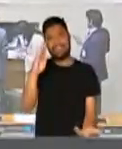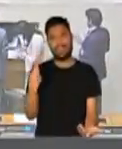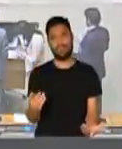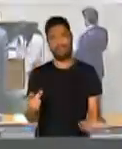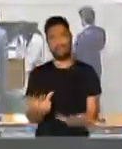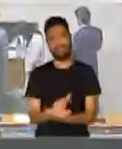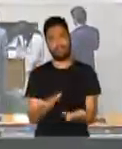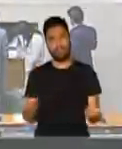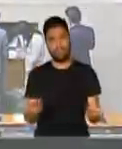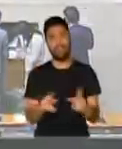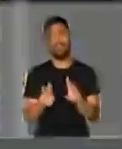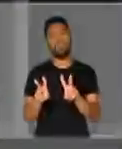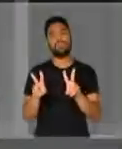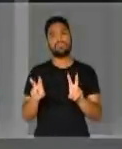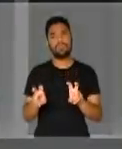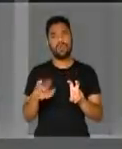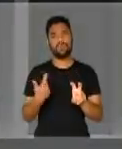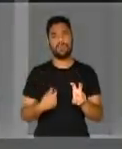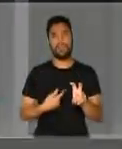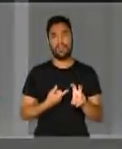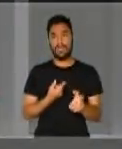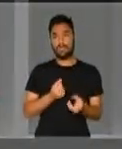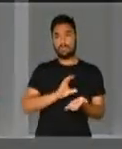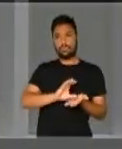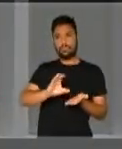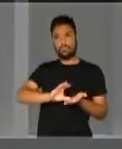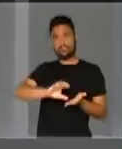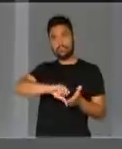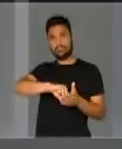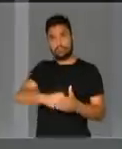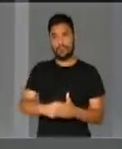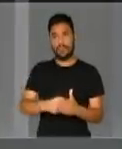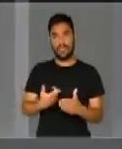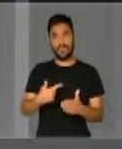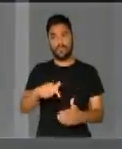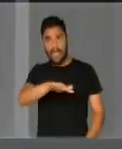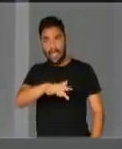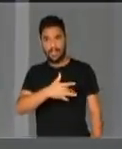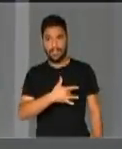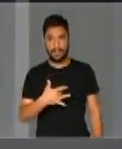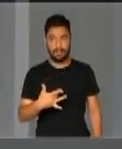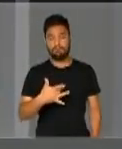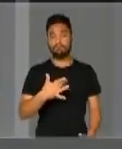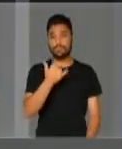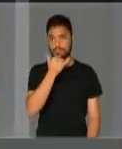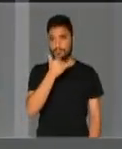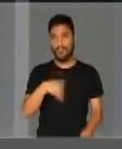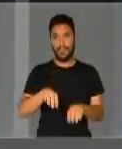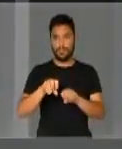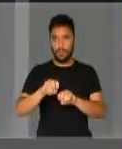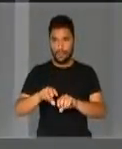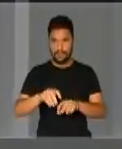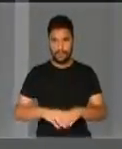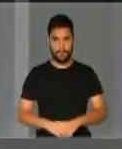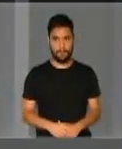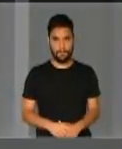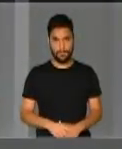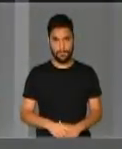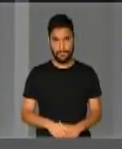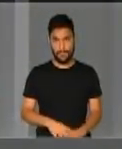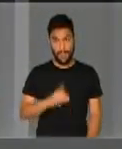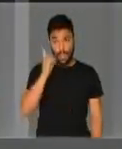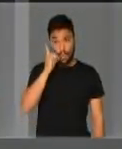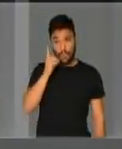país em relação ao corte das universidades e ao corte da educação. Deputado da